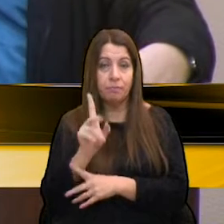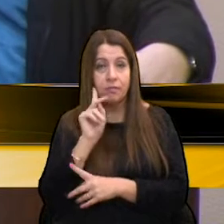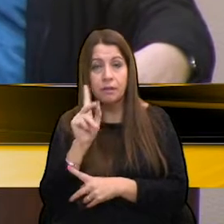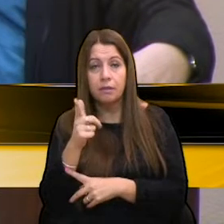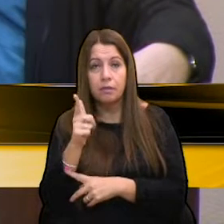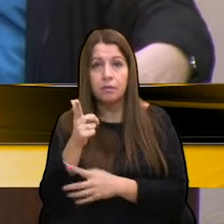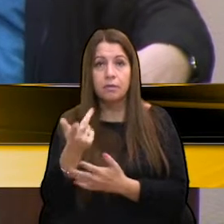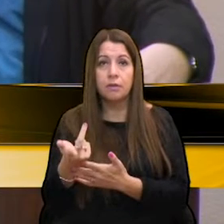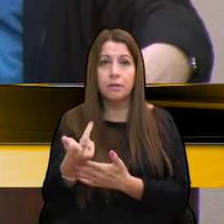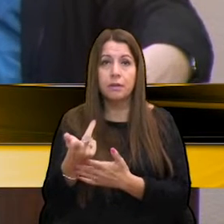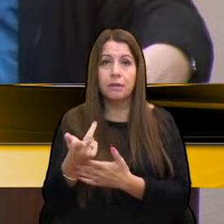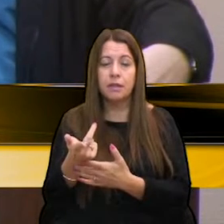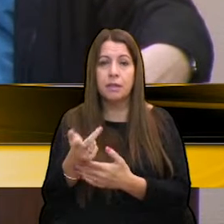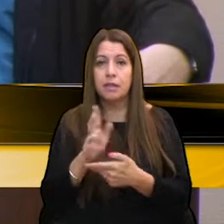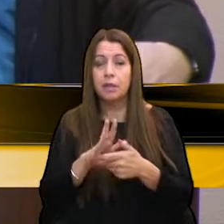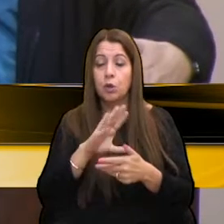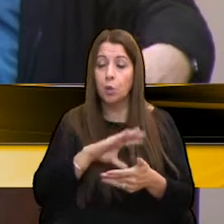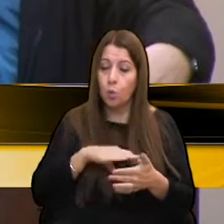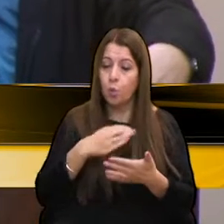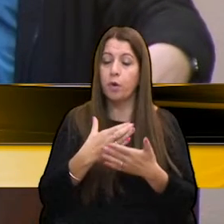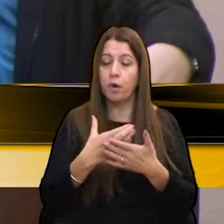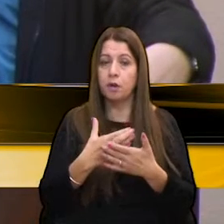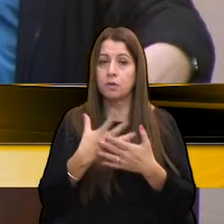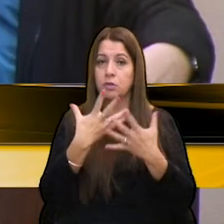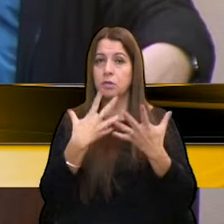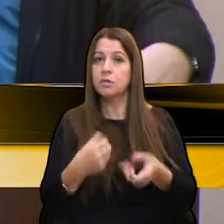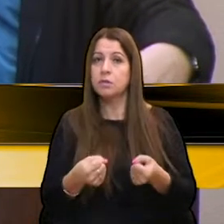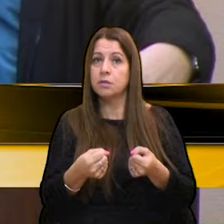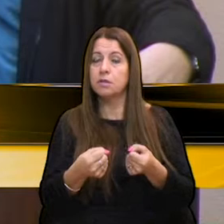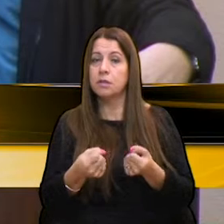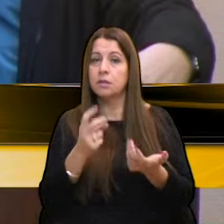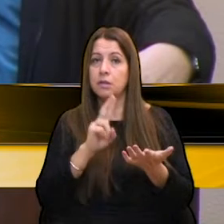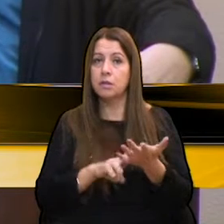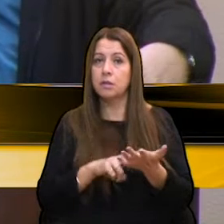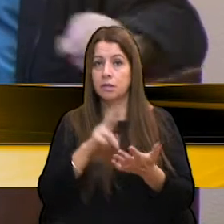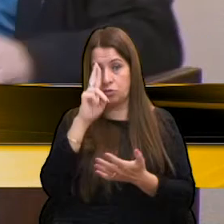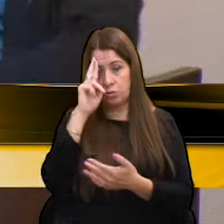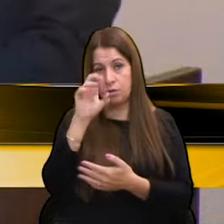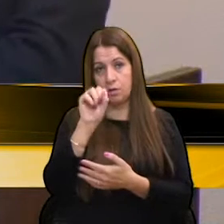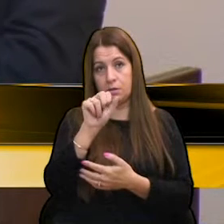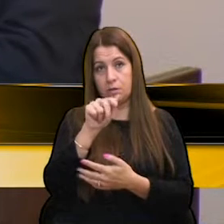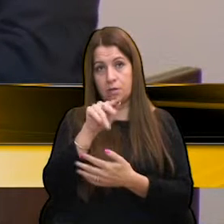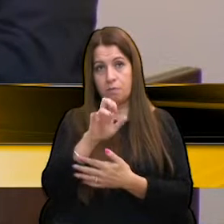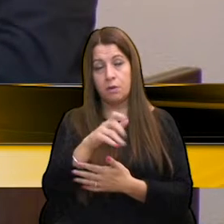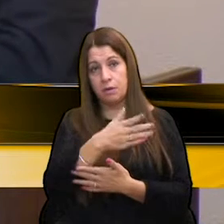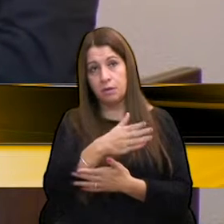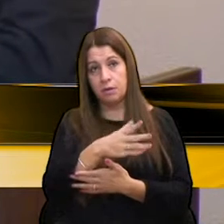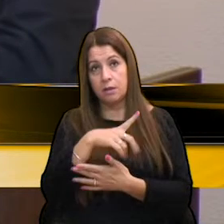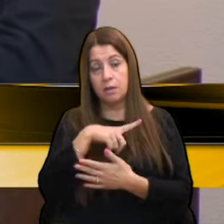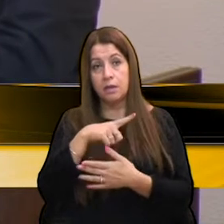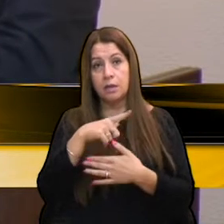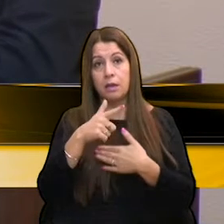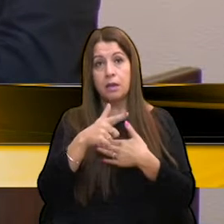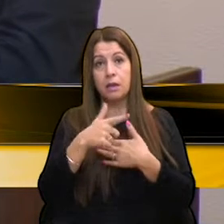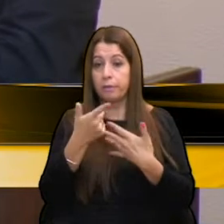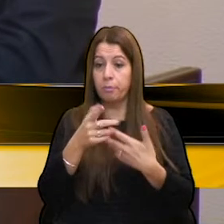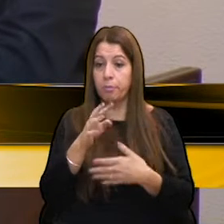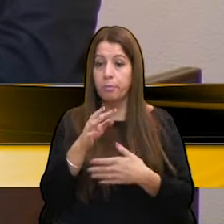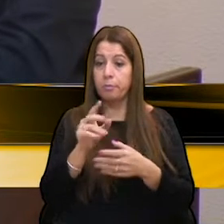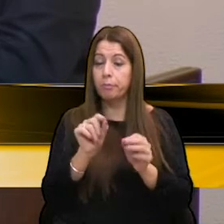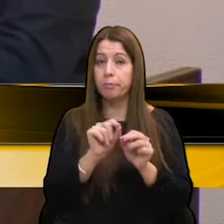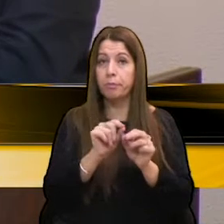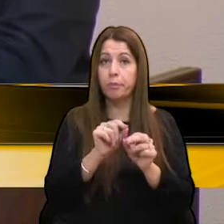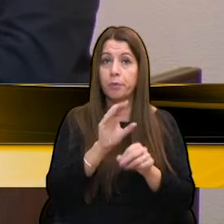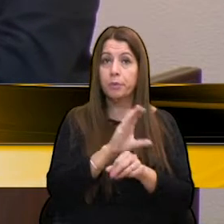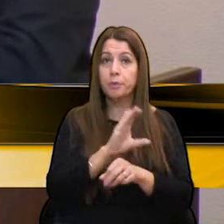Provavelmente não teve cuião, não teve coragem de assumir a direção do SAMAI. Então está lá, com uma tarefa específica, né?